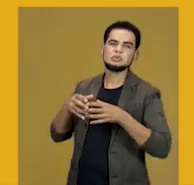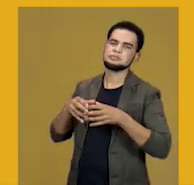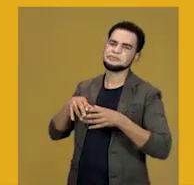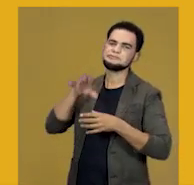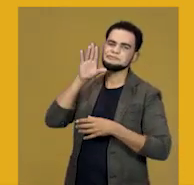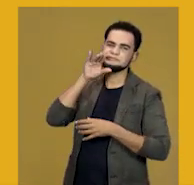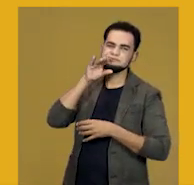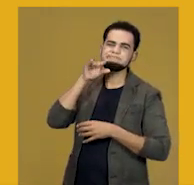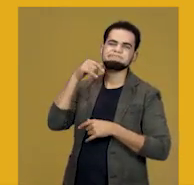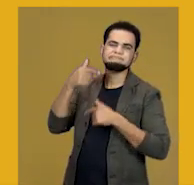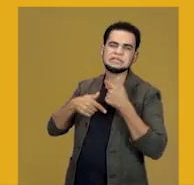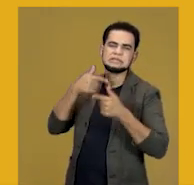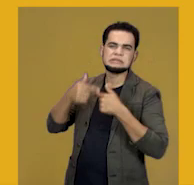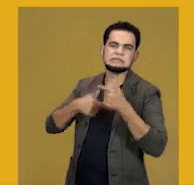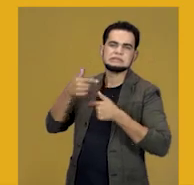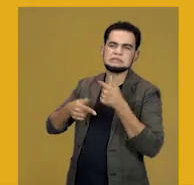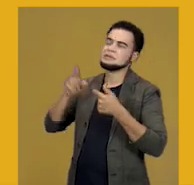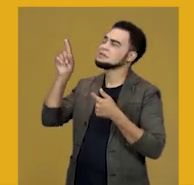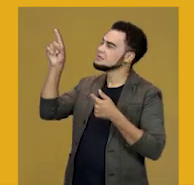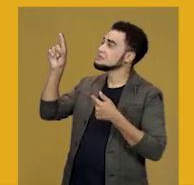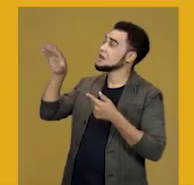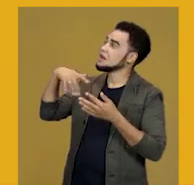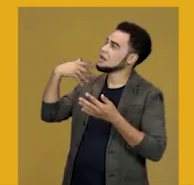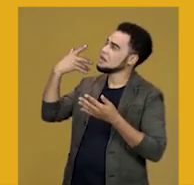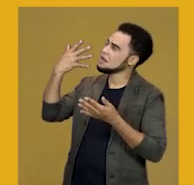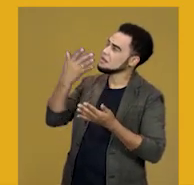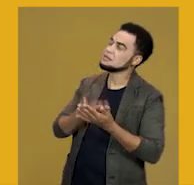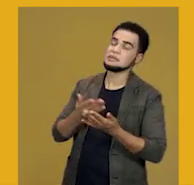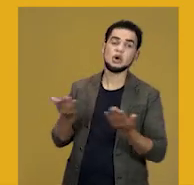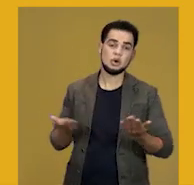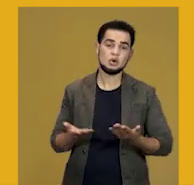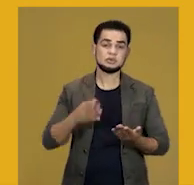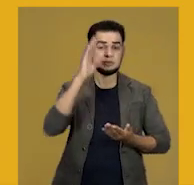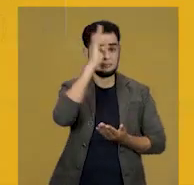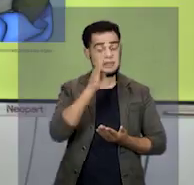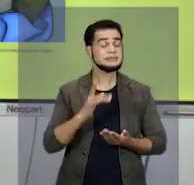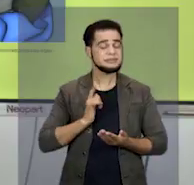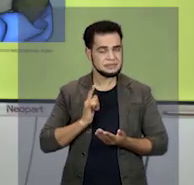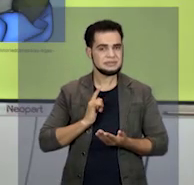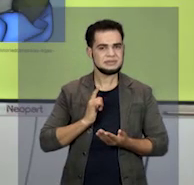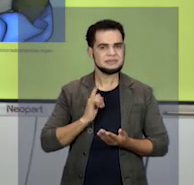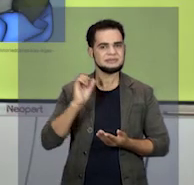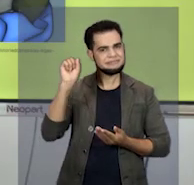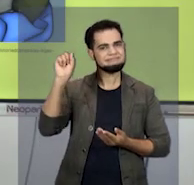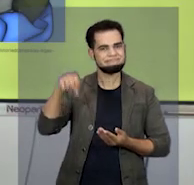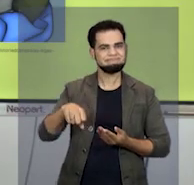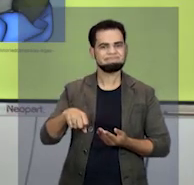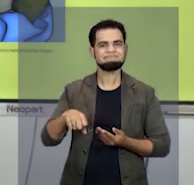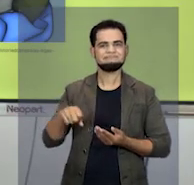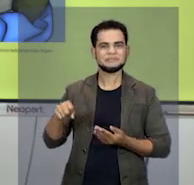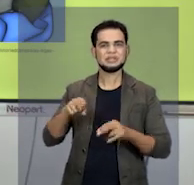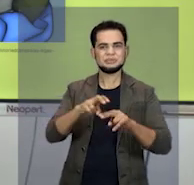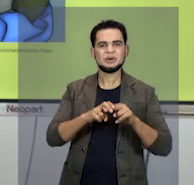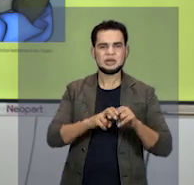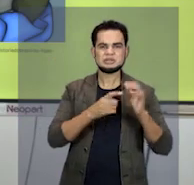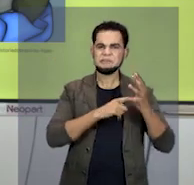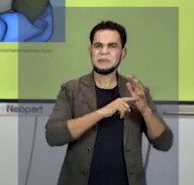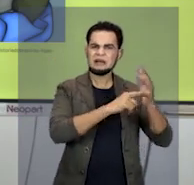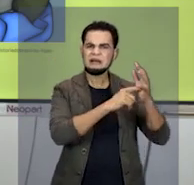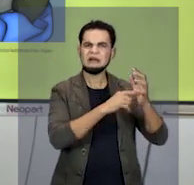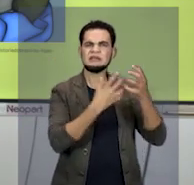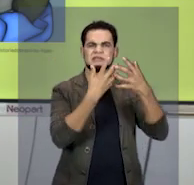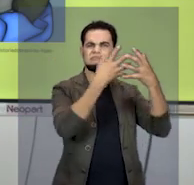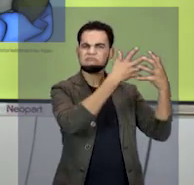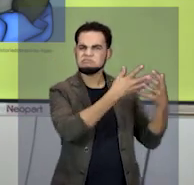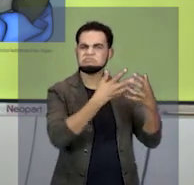e hoje também, claro que se vivencia no Brasil também atual, né, em relação a essa questão da mecanização,